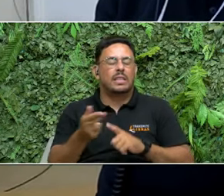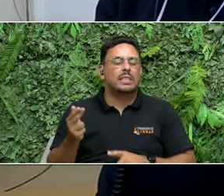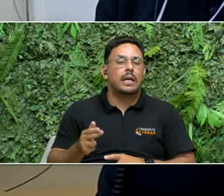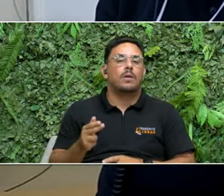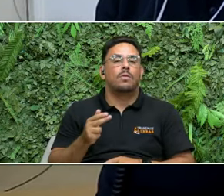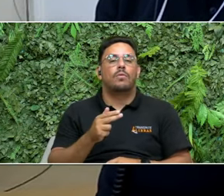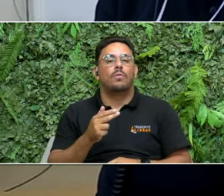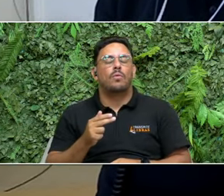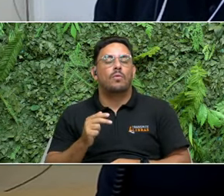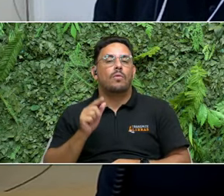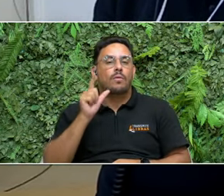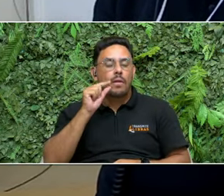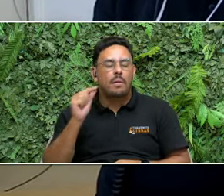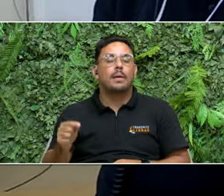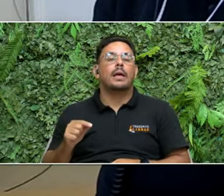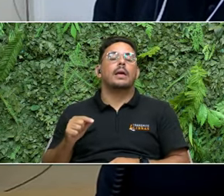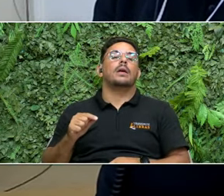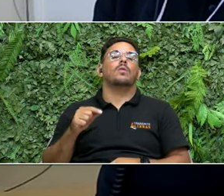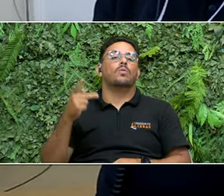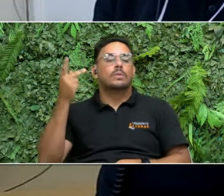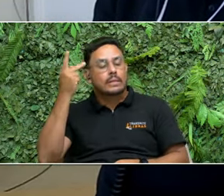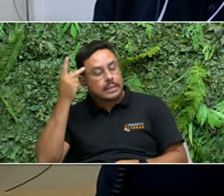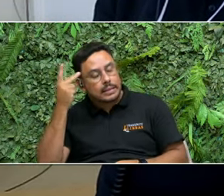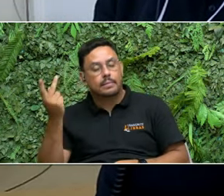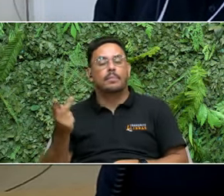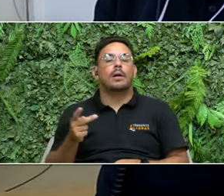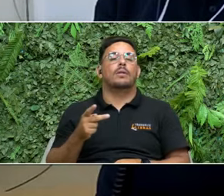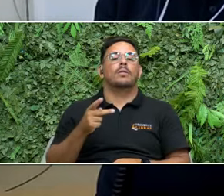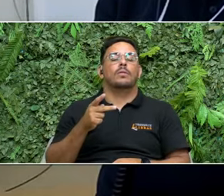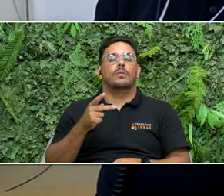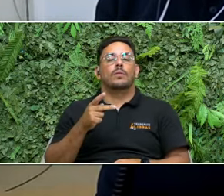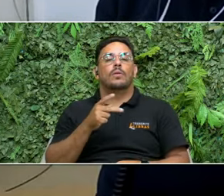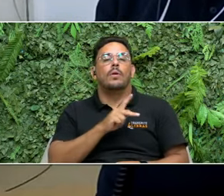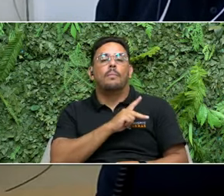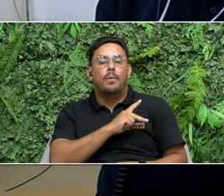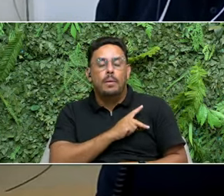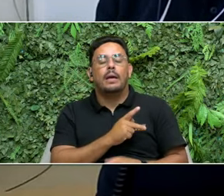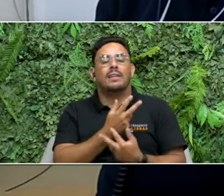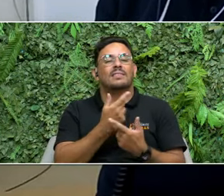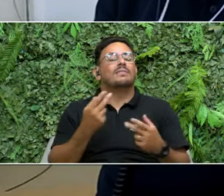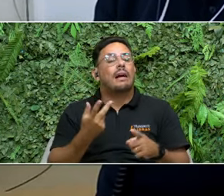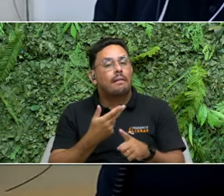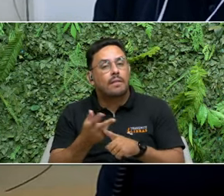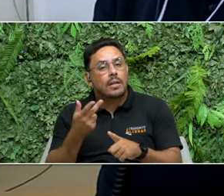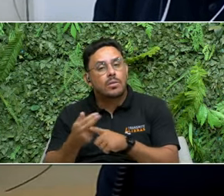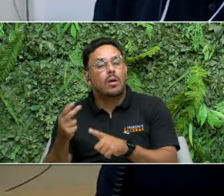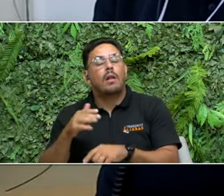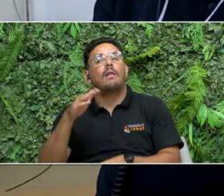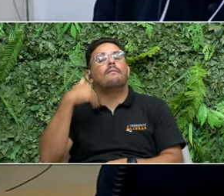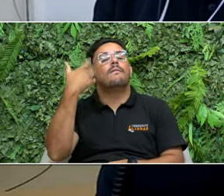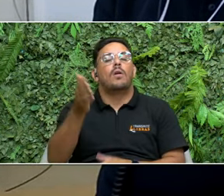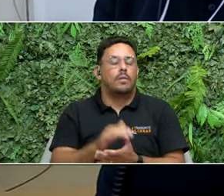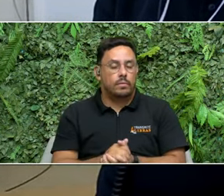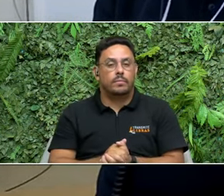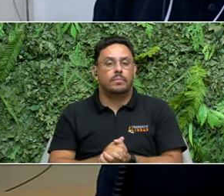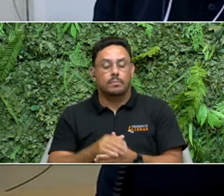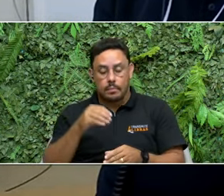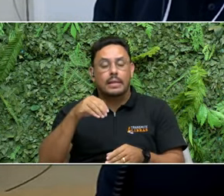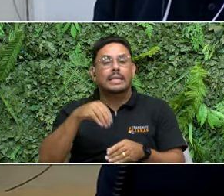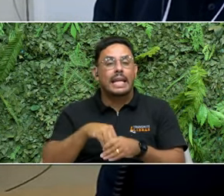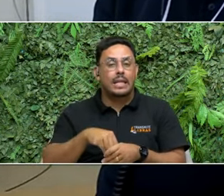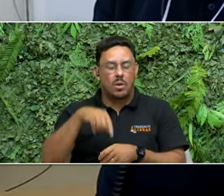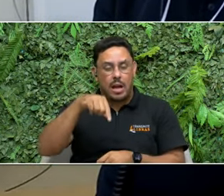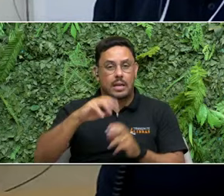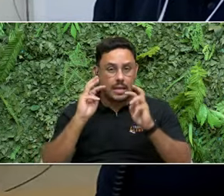venceu São Paulo venceu internacional venceu Palmeiras foram várias vitórias importantes fora de casa mas dentro de casa